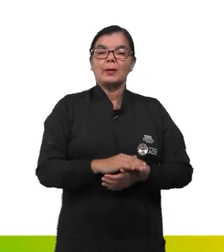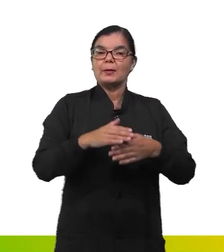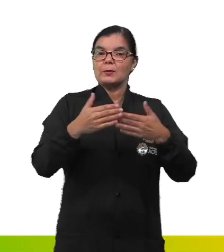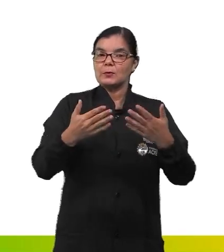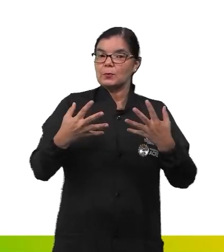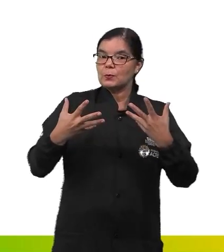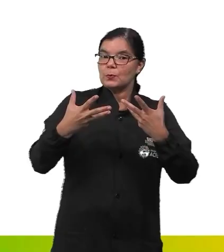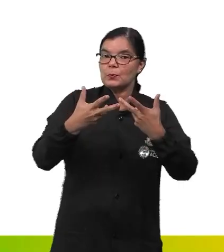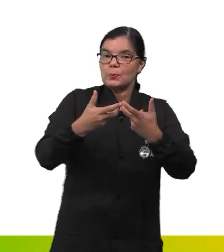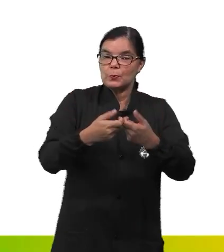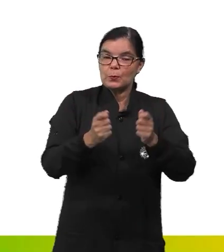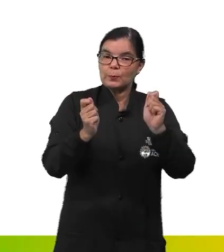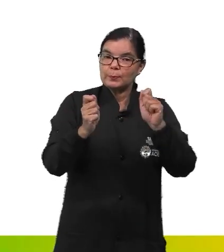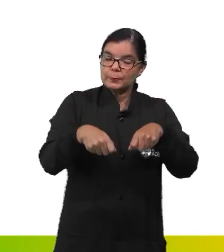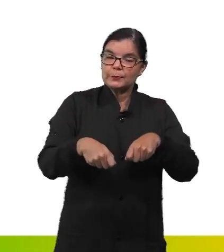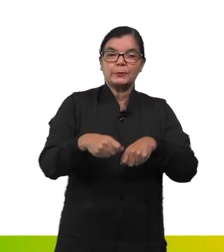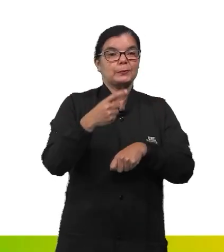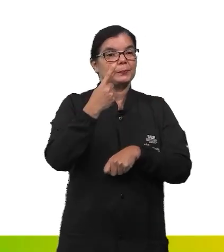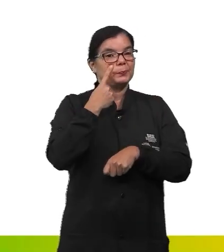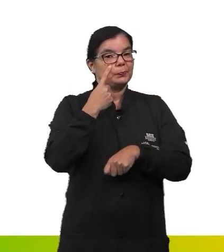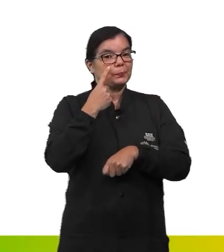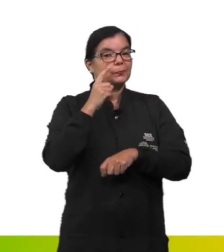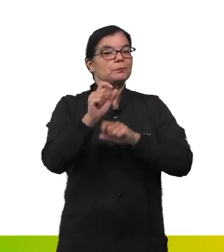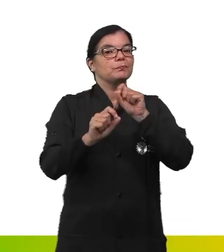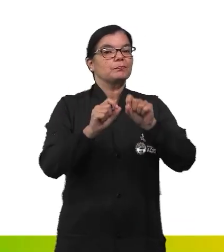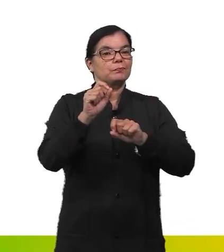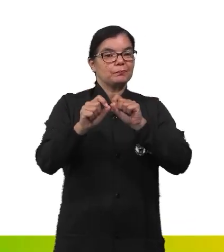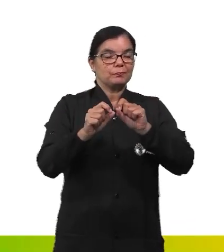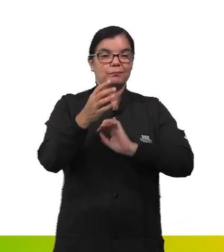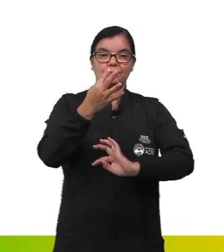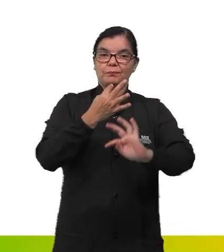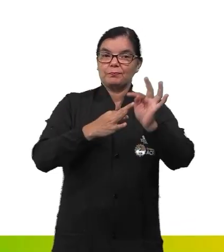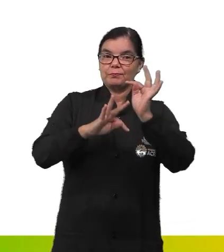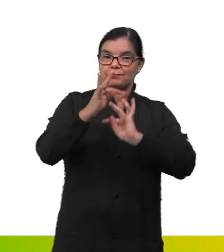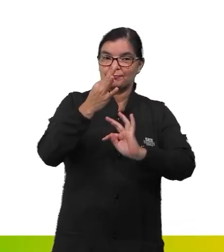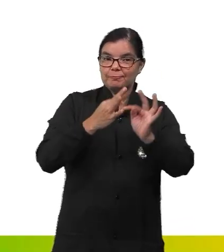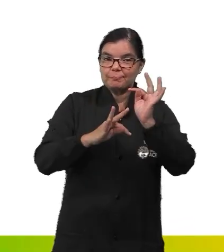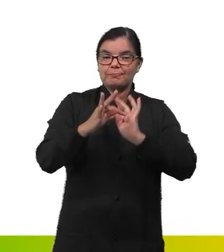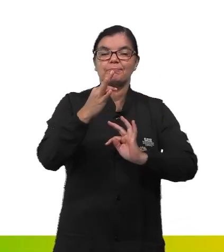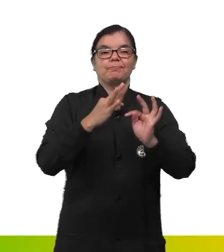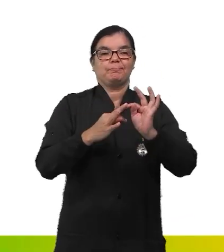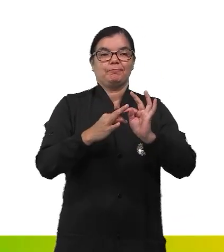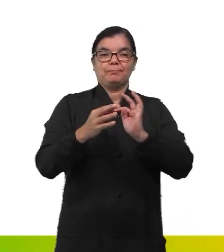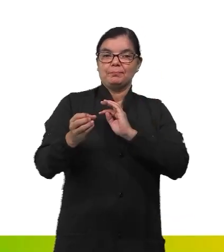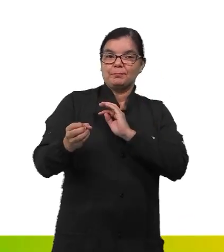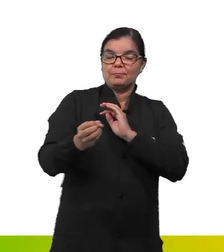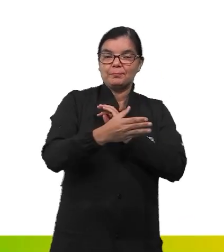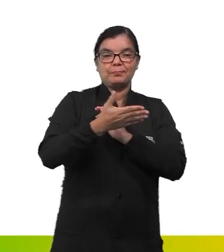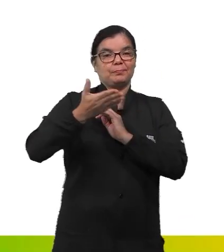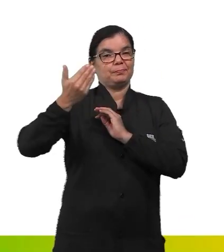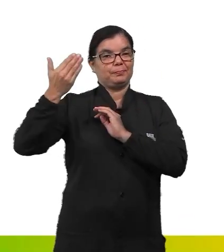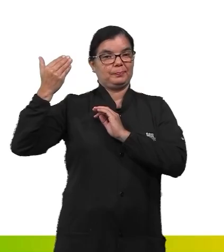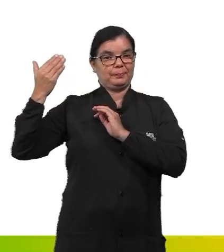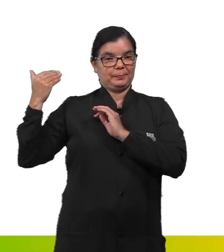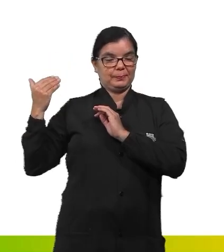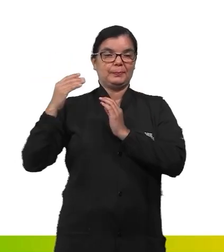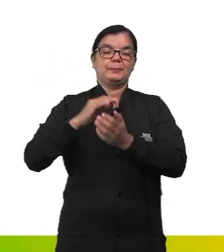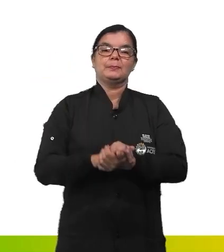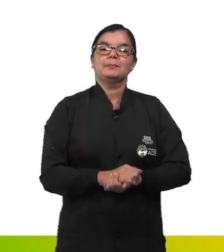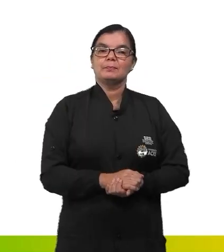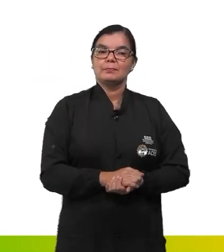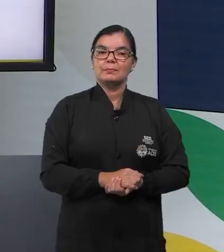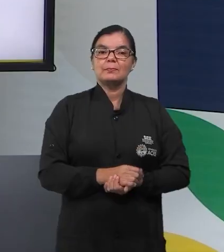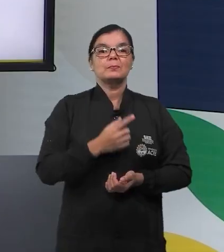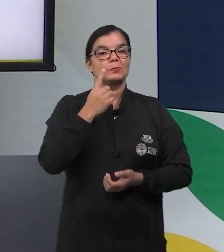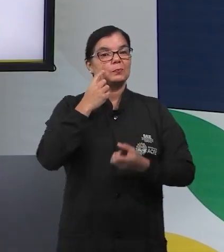Isso tudo só foi possível, olha aí, por conta da tecnologia e as inovações da época. Eu